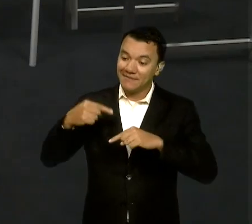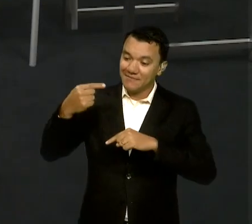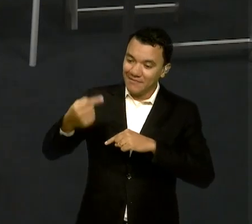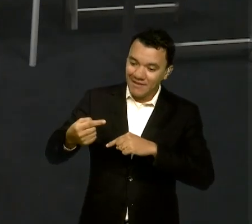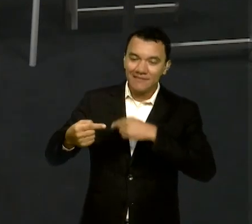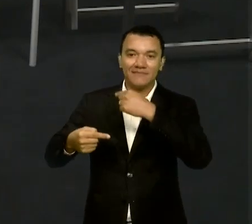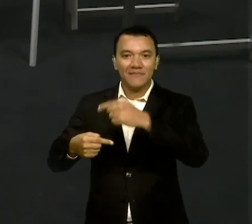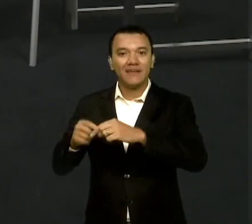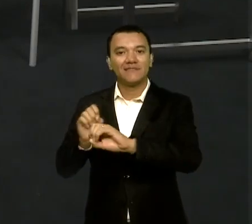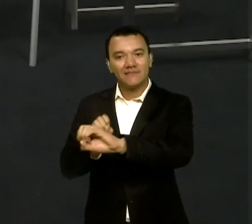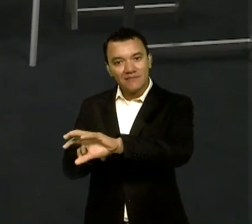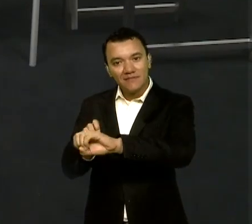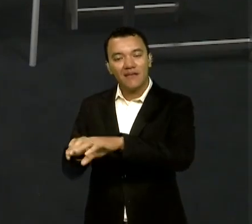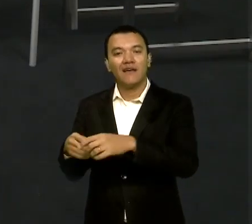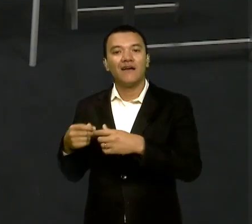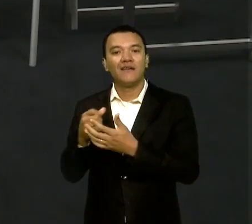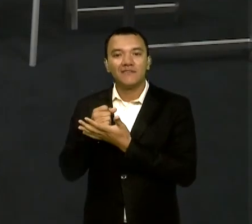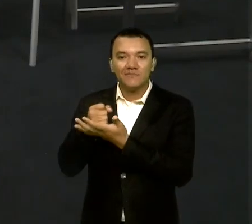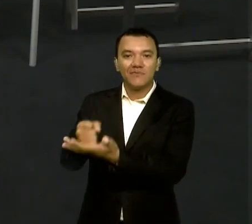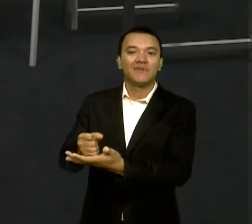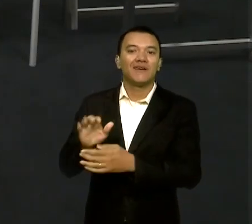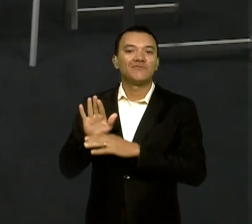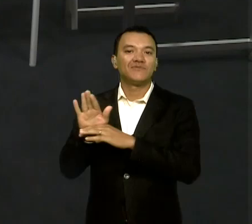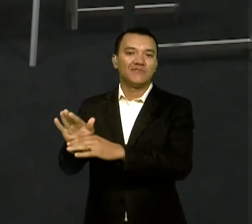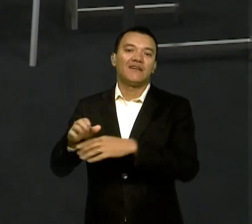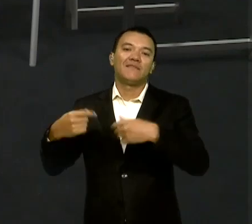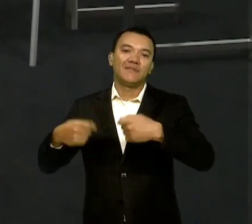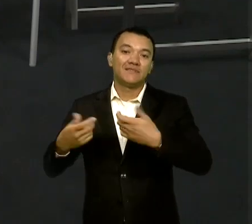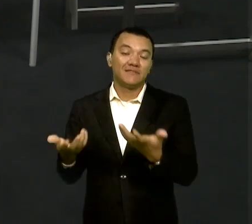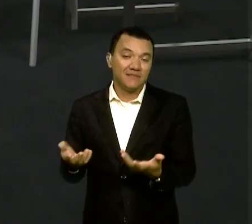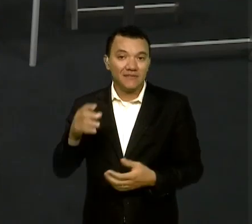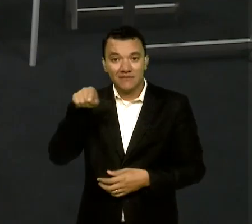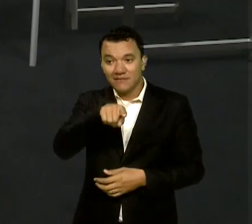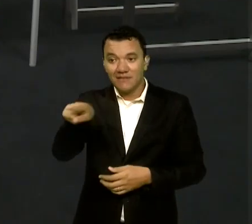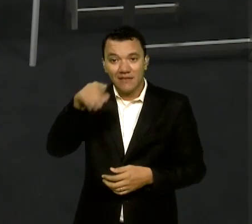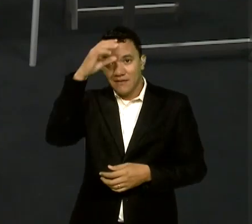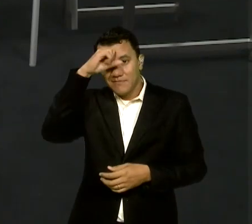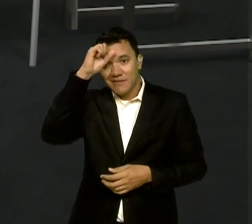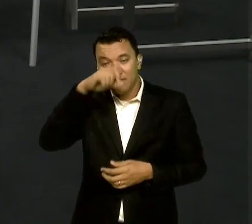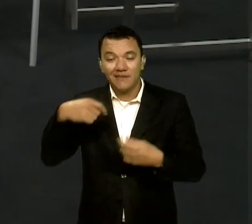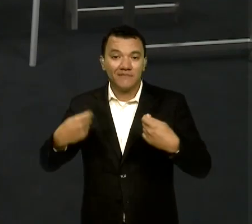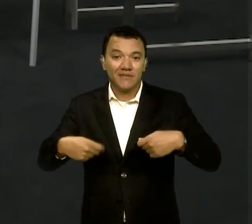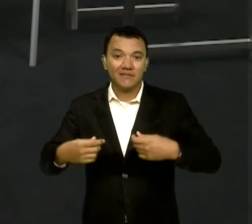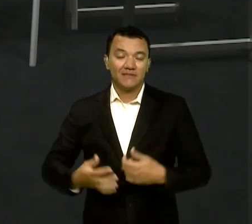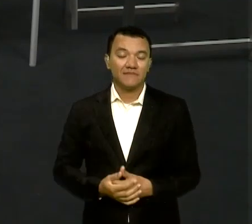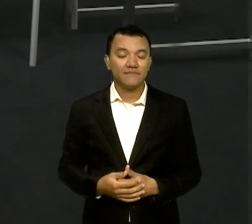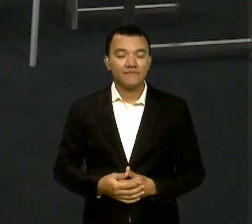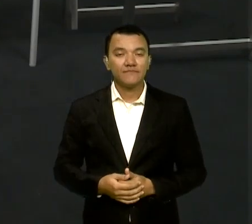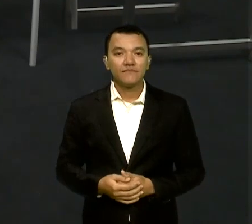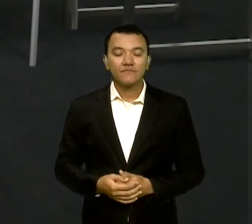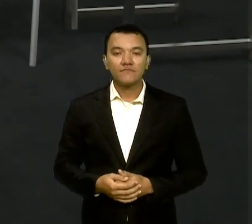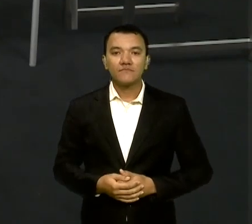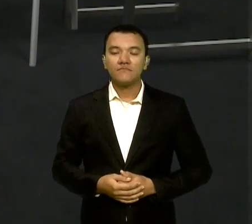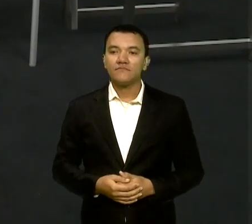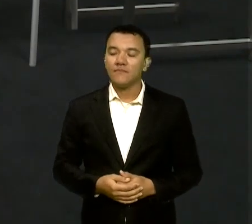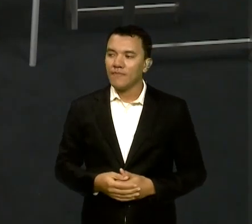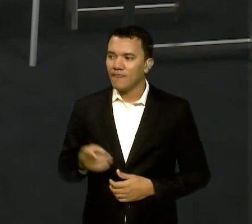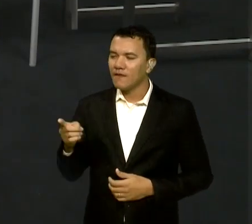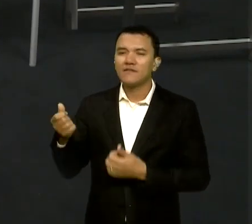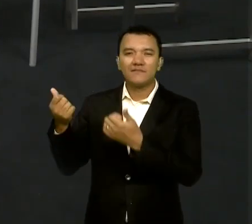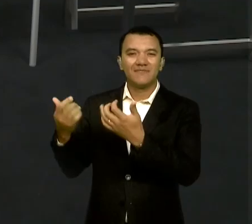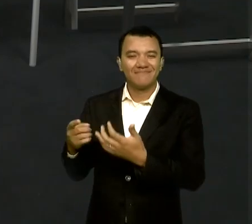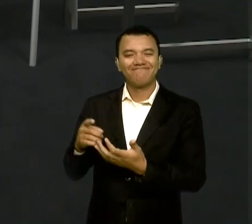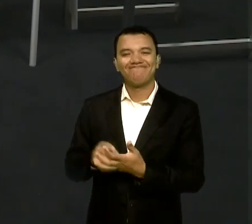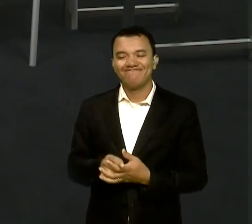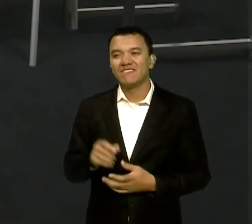ensinar essas pessoas, não ajudar, como é que eles vão aprender se nós não fizer isso? Não é verdade? A senhora falou de uma visão que é dura, não